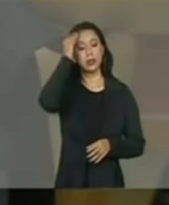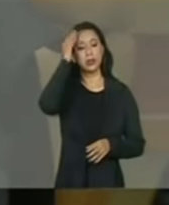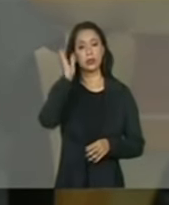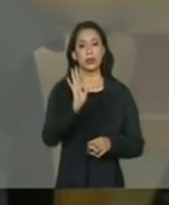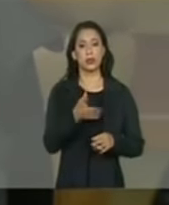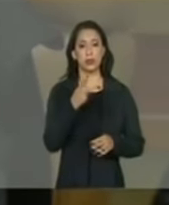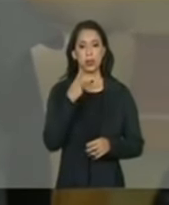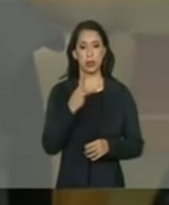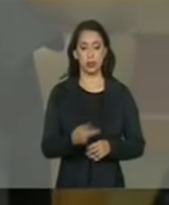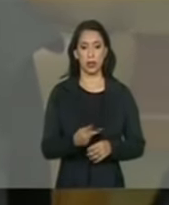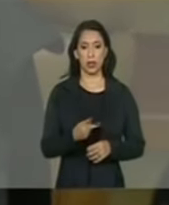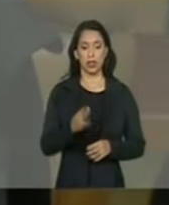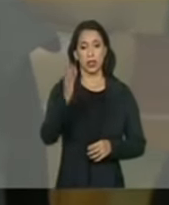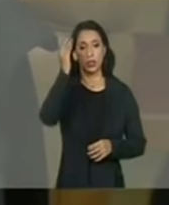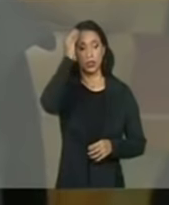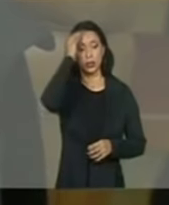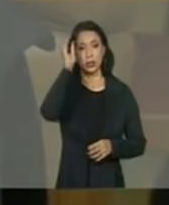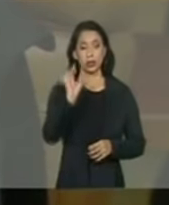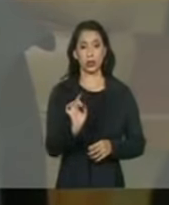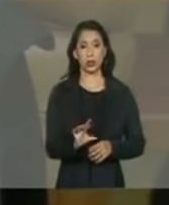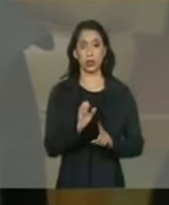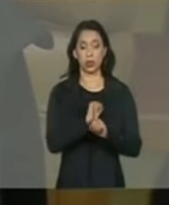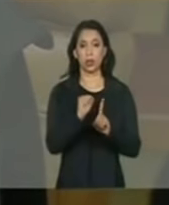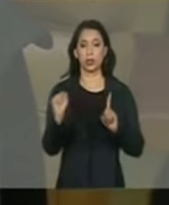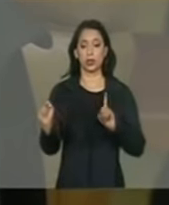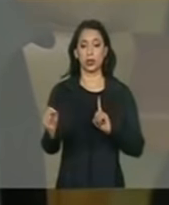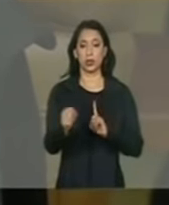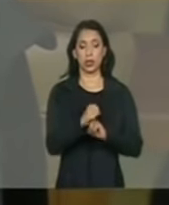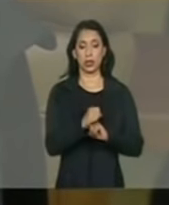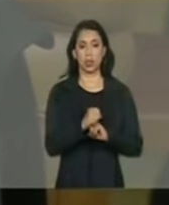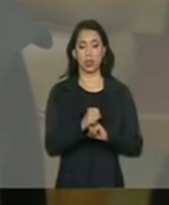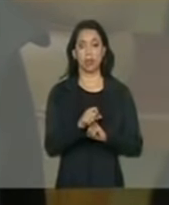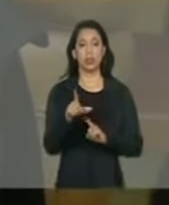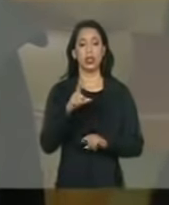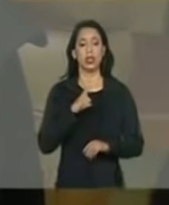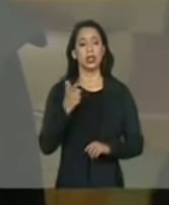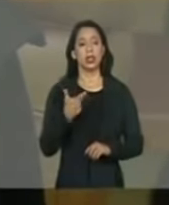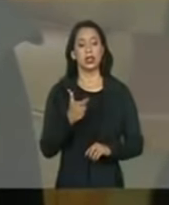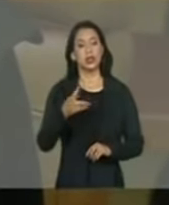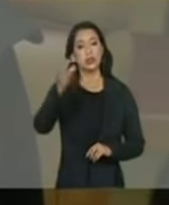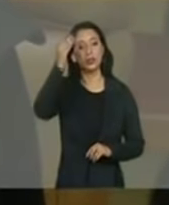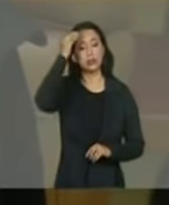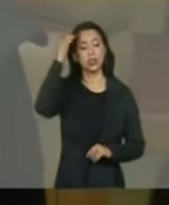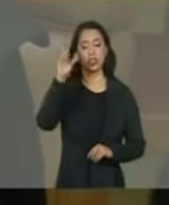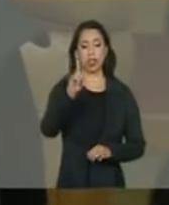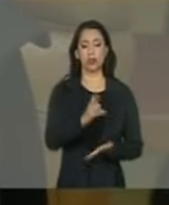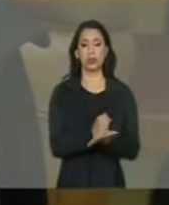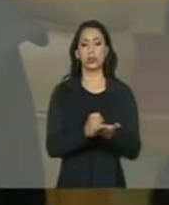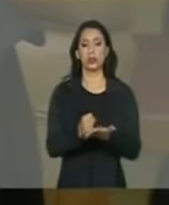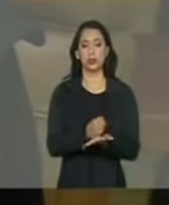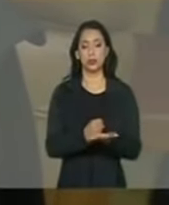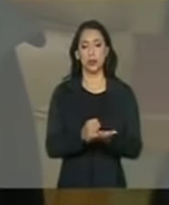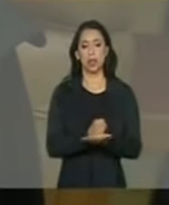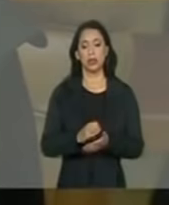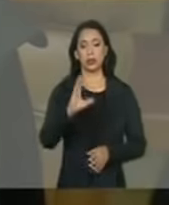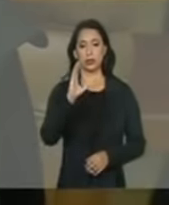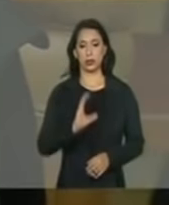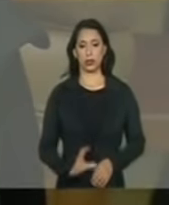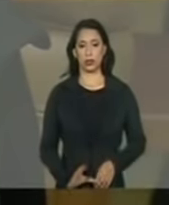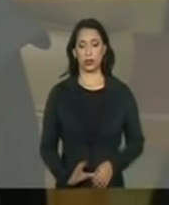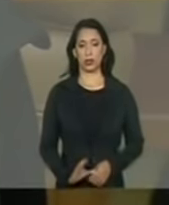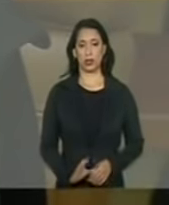entendo que somente as sociedades autocráticos que não reconhecem direitos básicos aos seus cidadãos